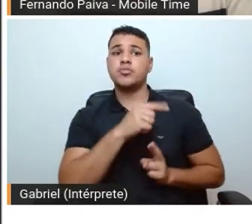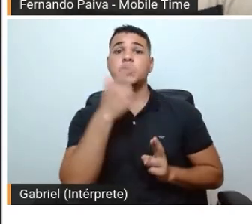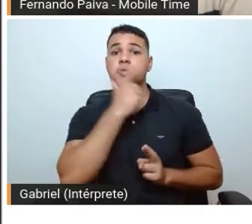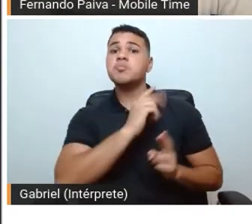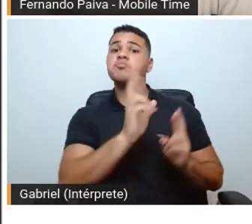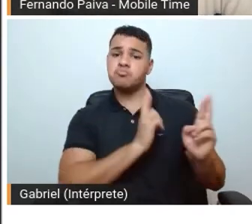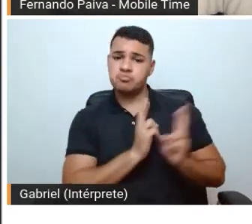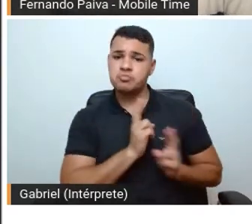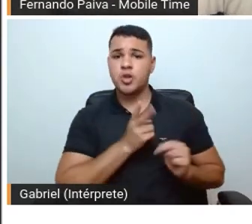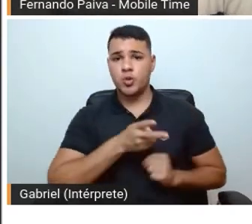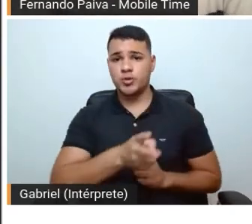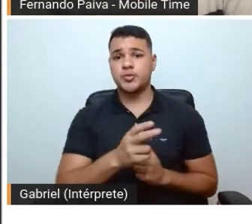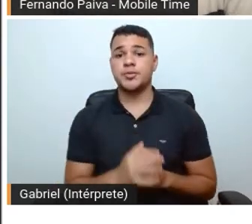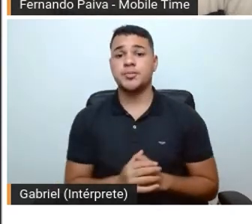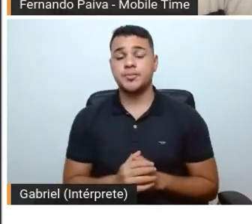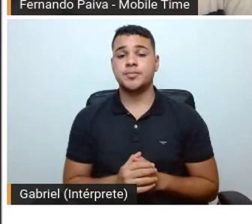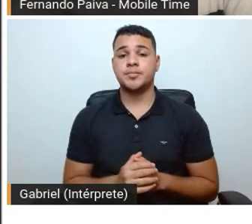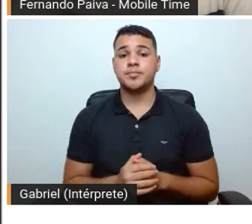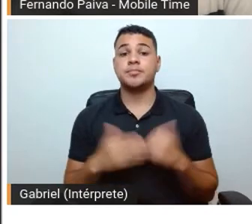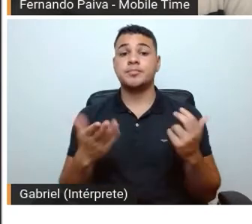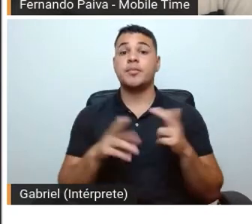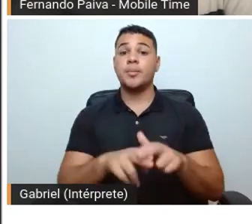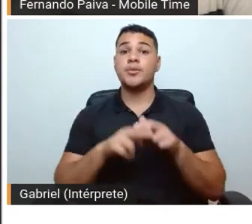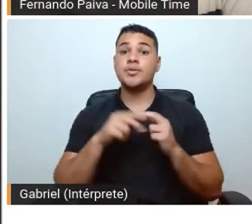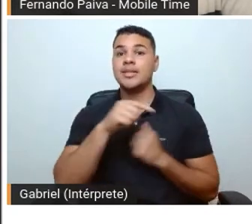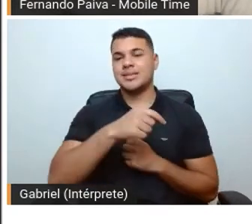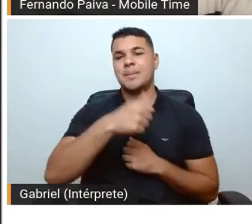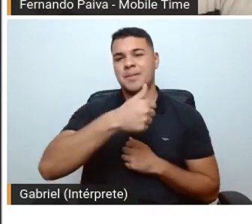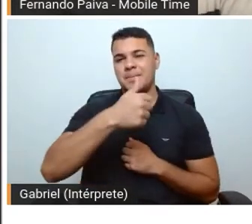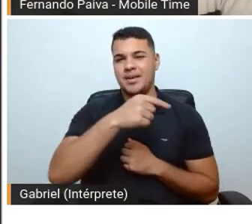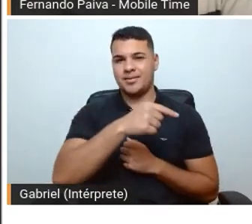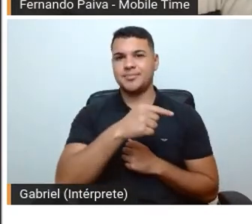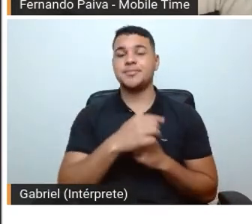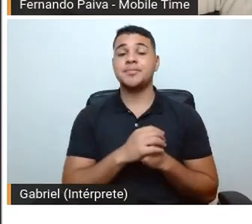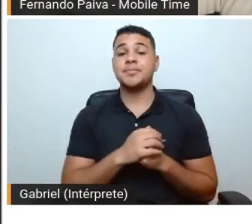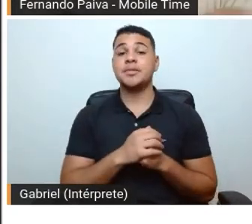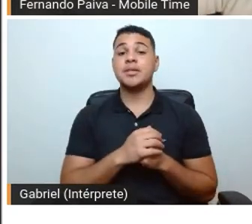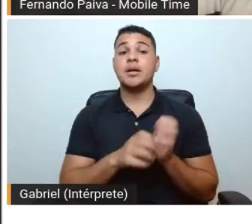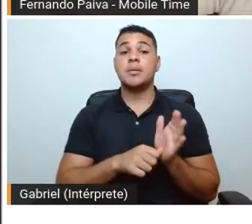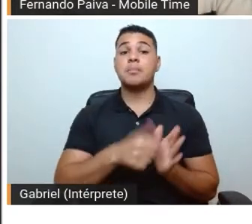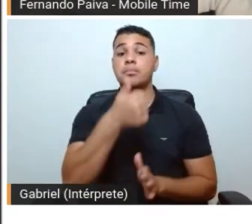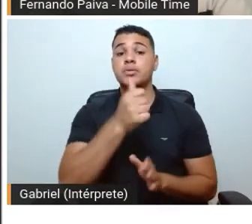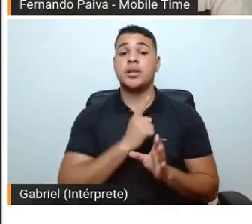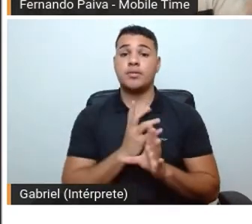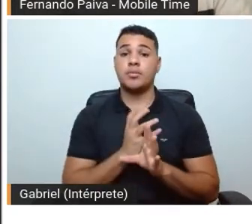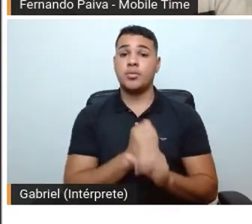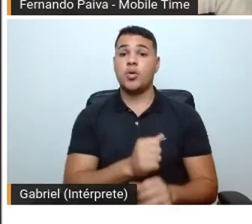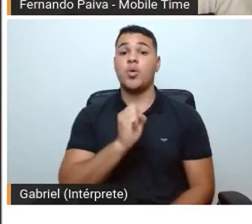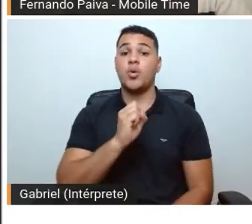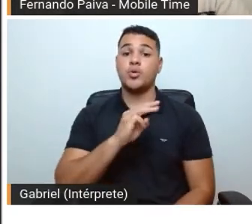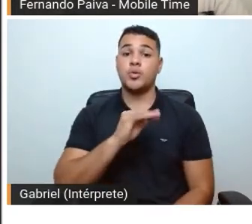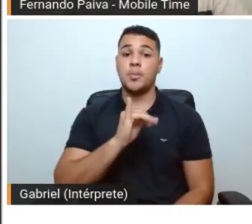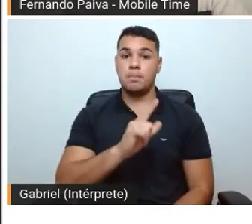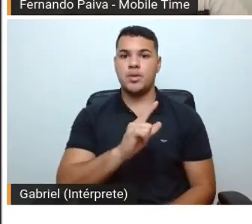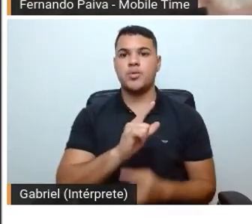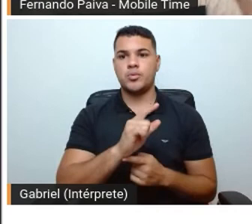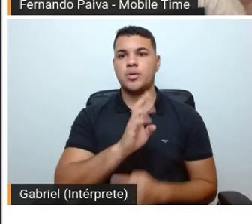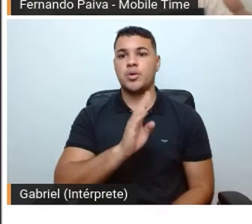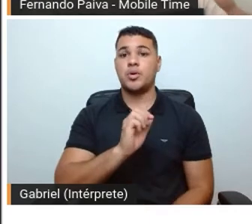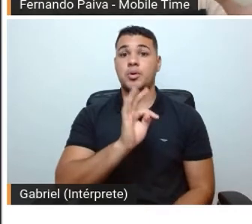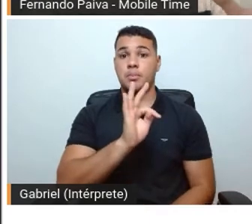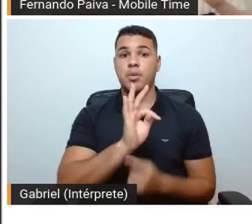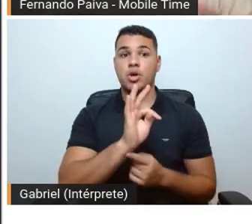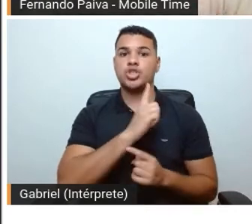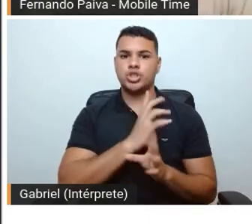portão tá então a primeira edição eles todos os dias por eles somavam oito mil blogs criados é isso a quantidade